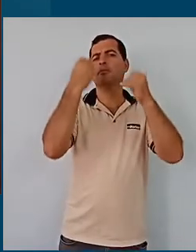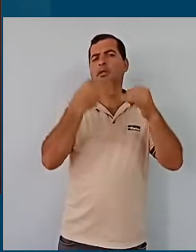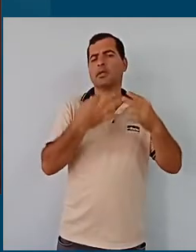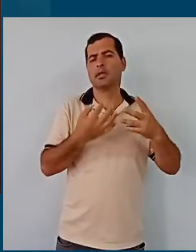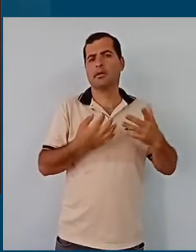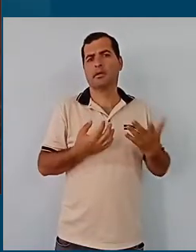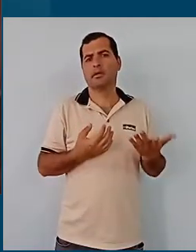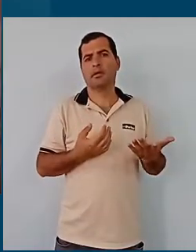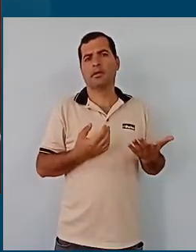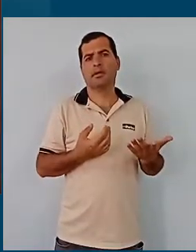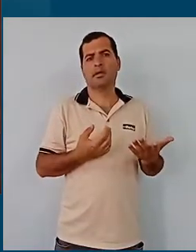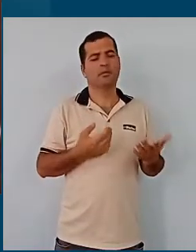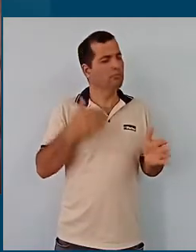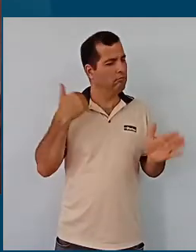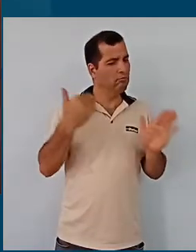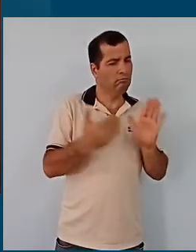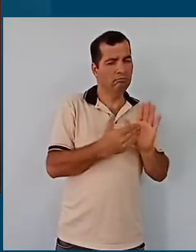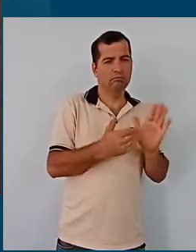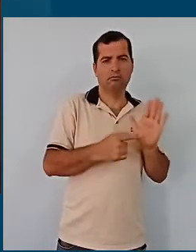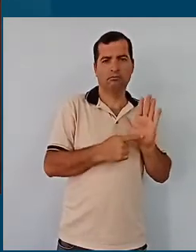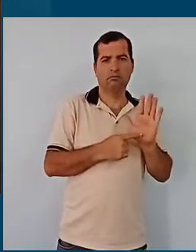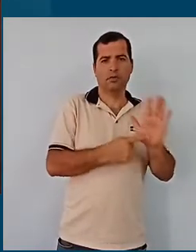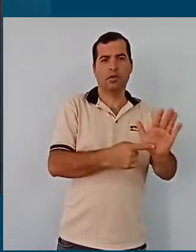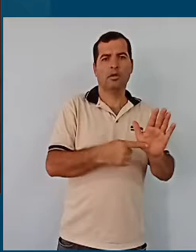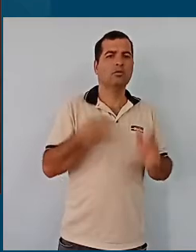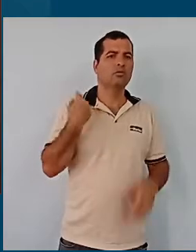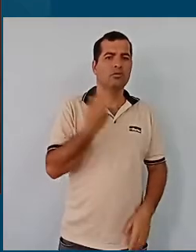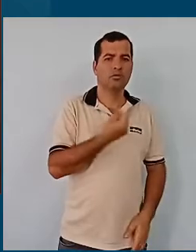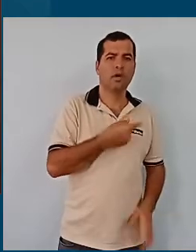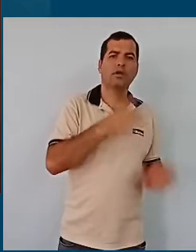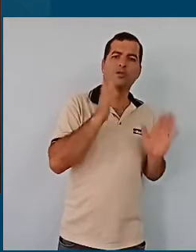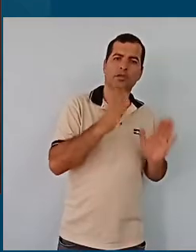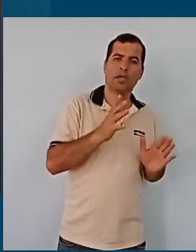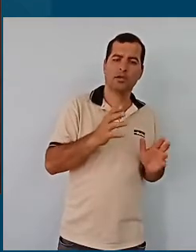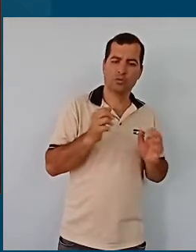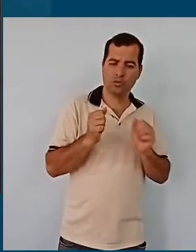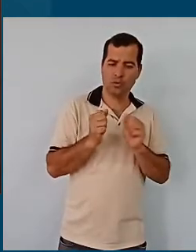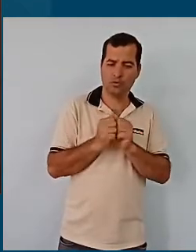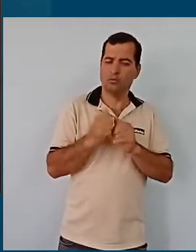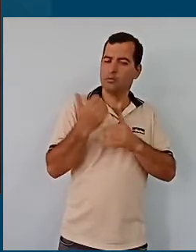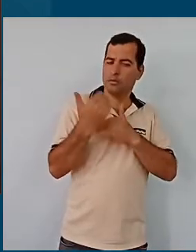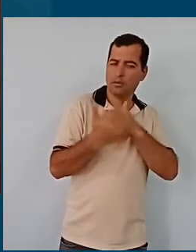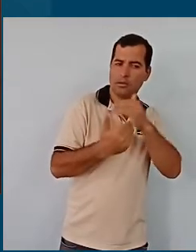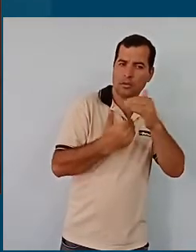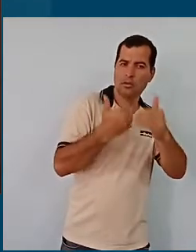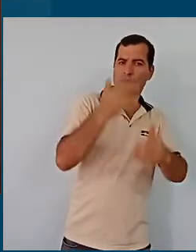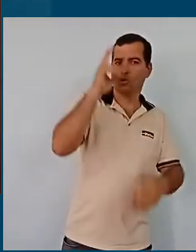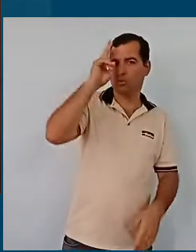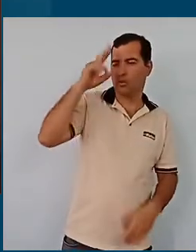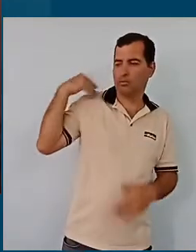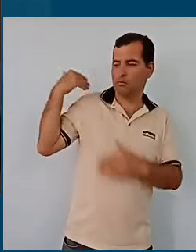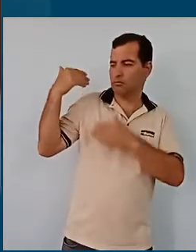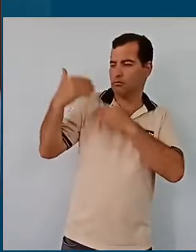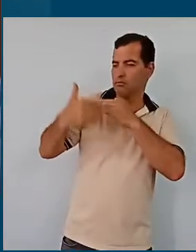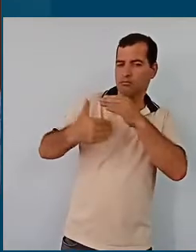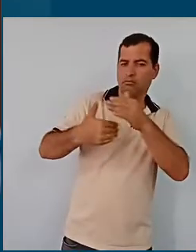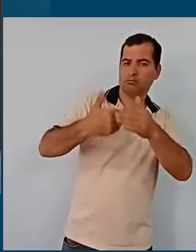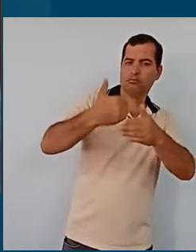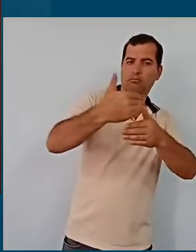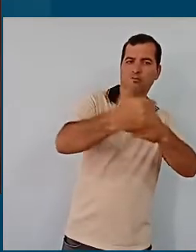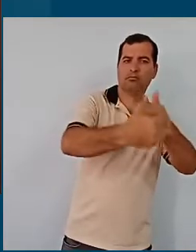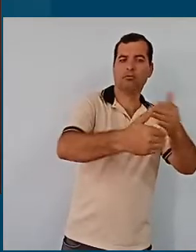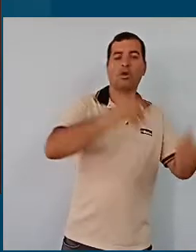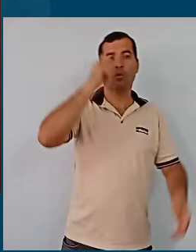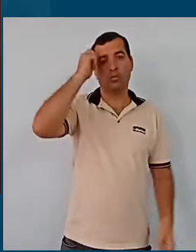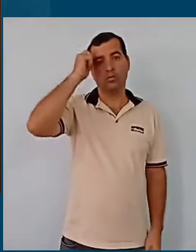apresentar tudo aquilo que nós viemos coletivamente criando ao longo da história. Cultura não é necessariamente aquilo